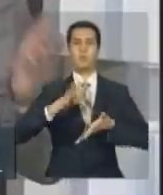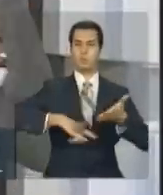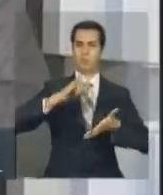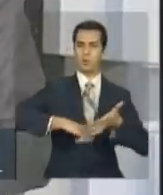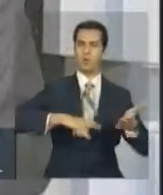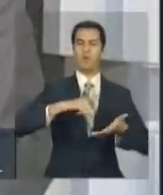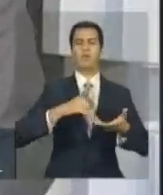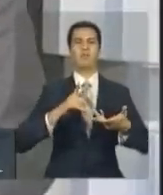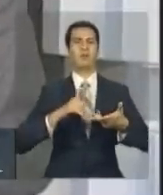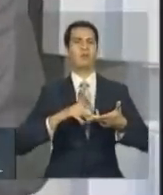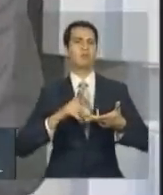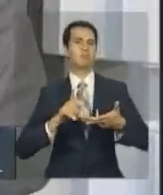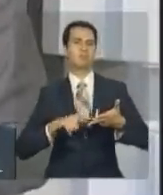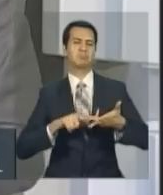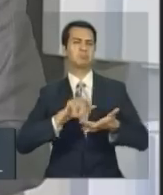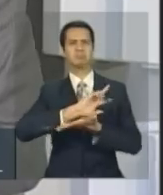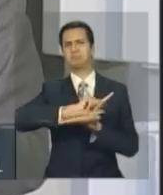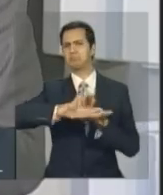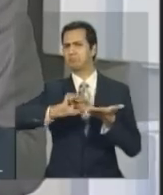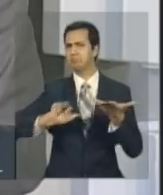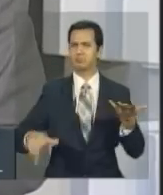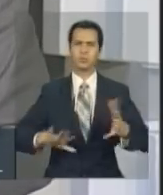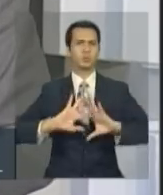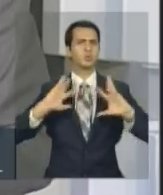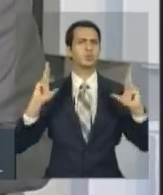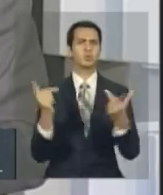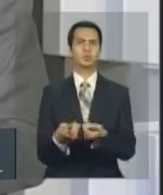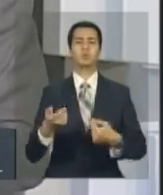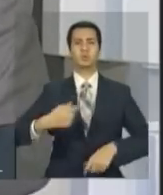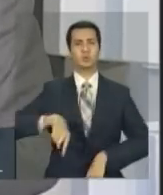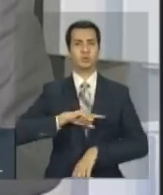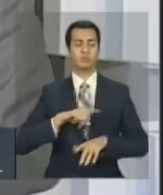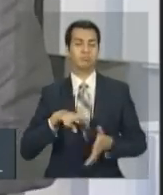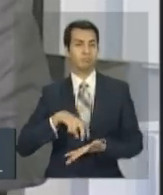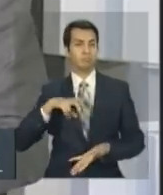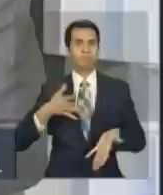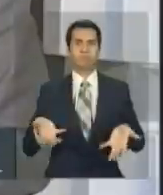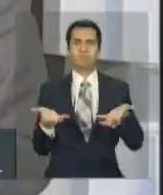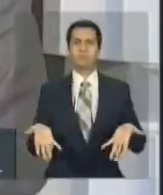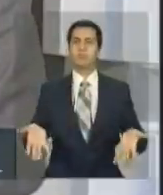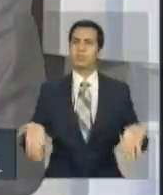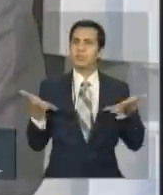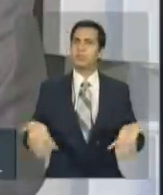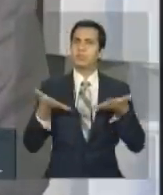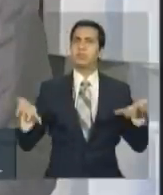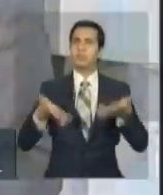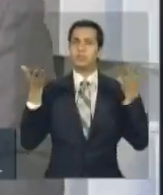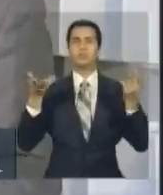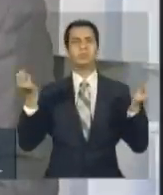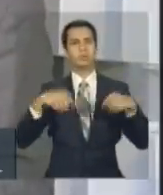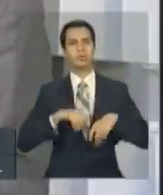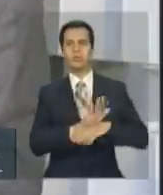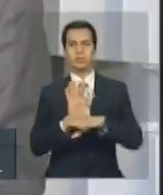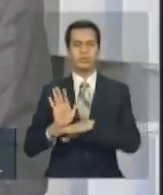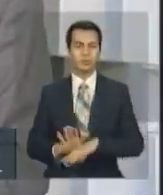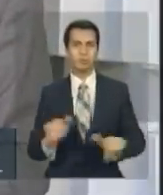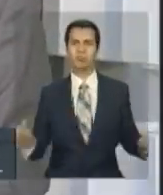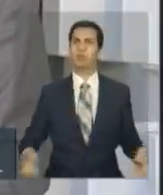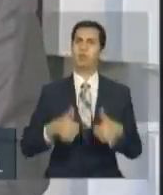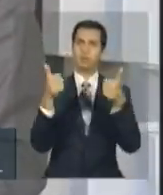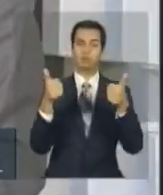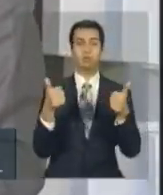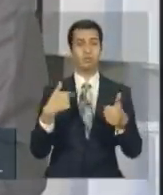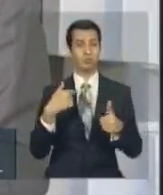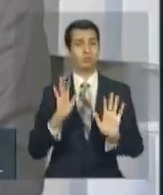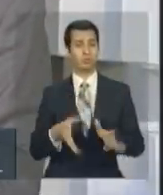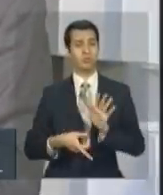Prova Brasil, seja Enem, né, tudo que motiva, que instiga, que altera, que modifica. Eu vinha perguntando aqui para os